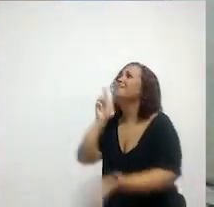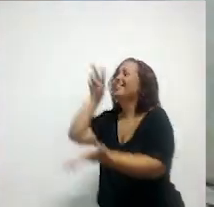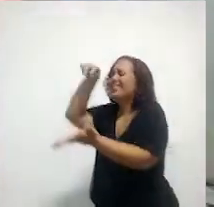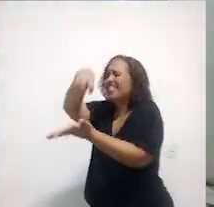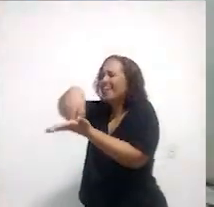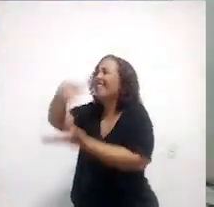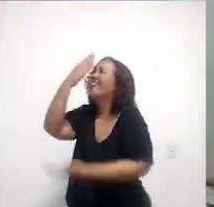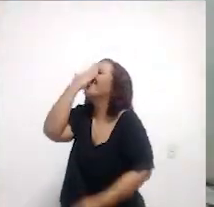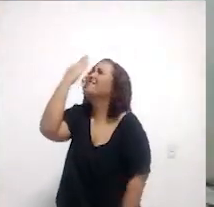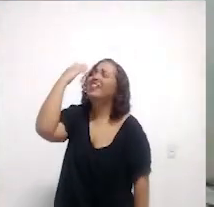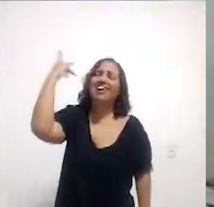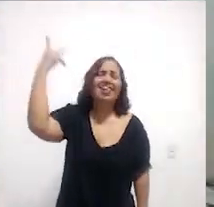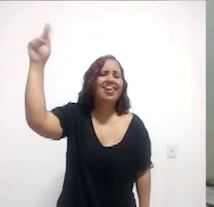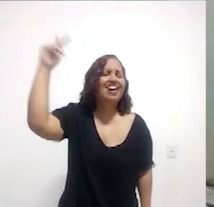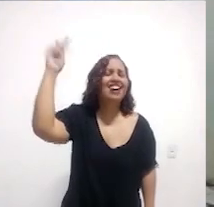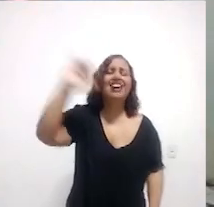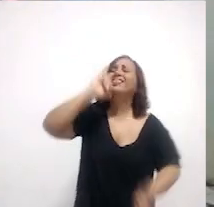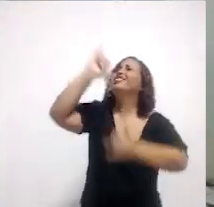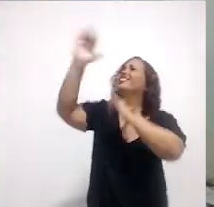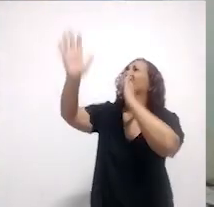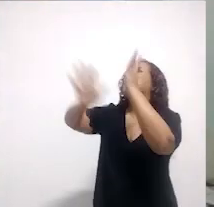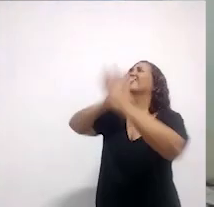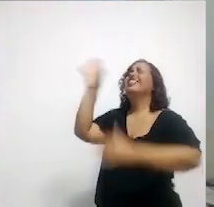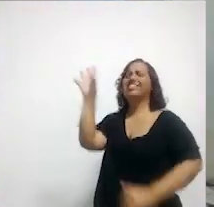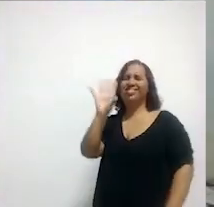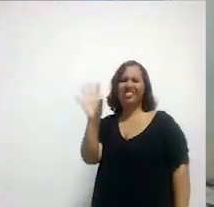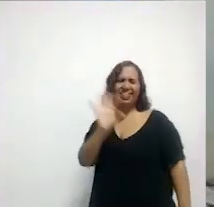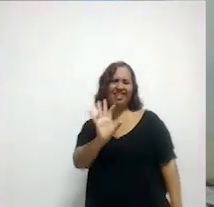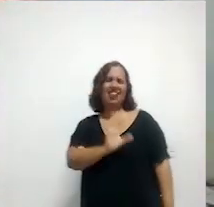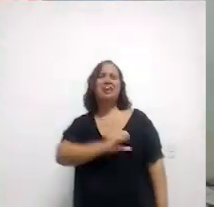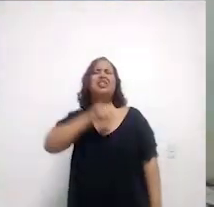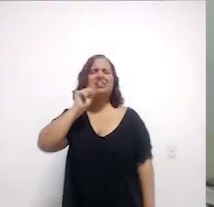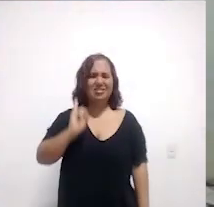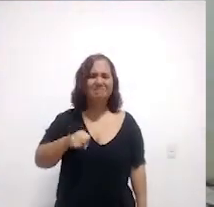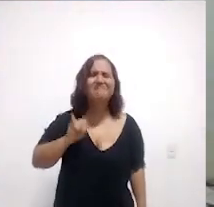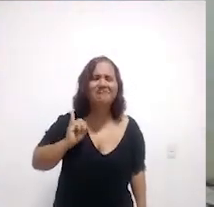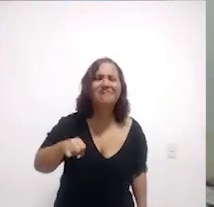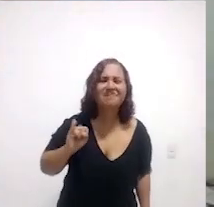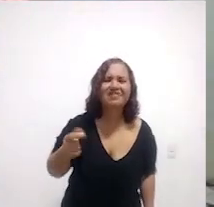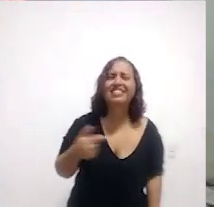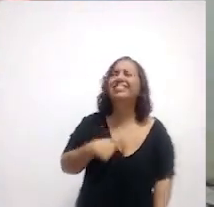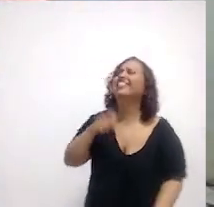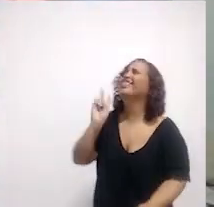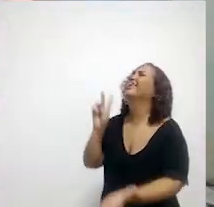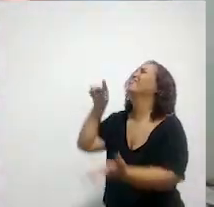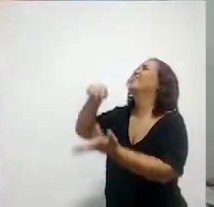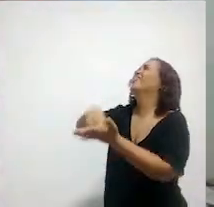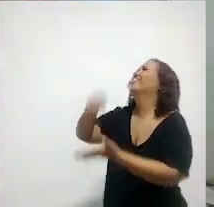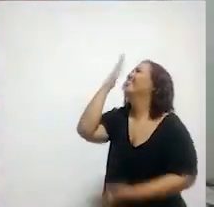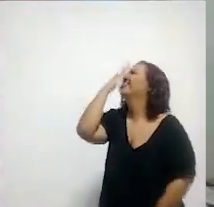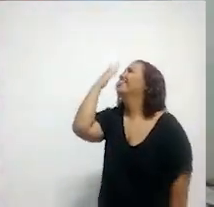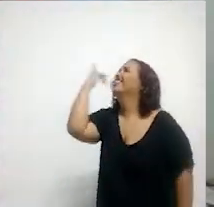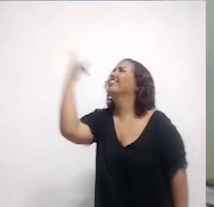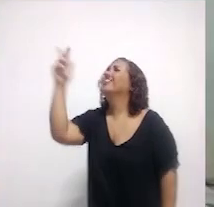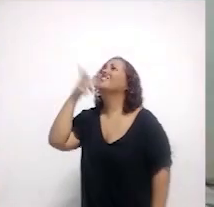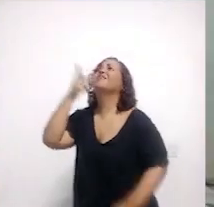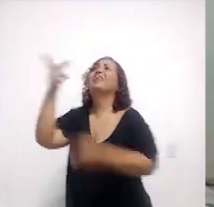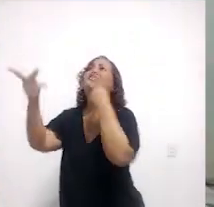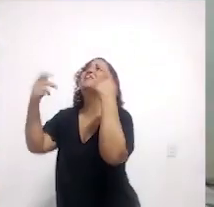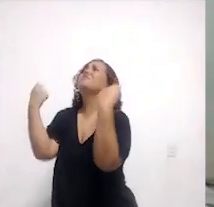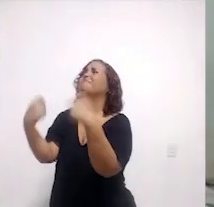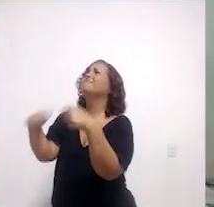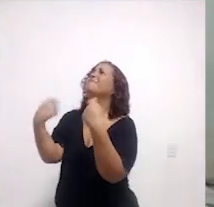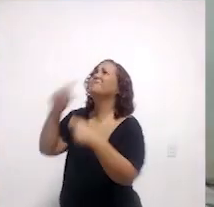venho me derramar, dizer que te amo, me derramar,